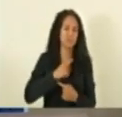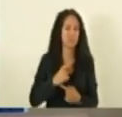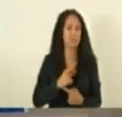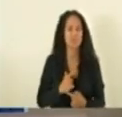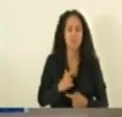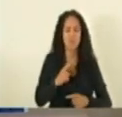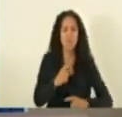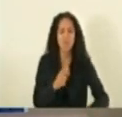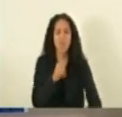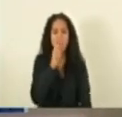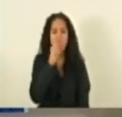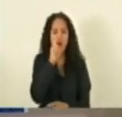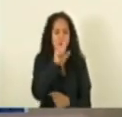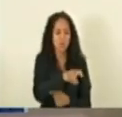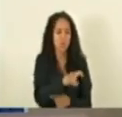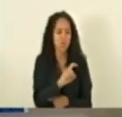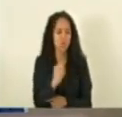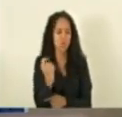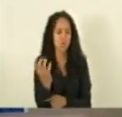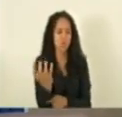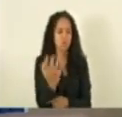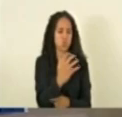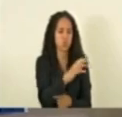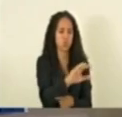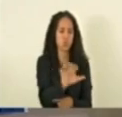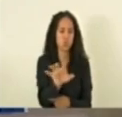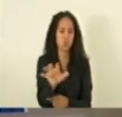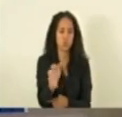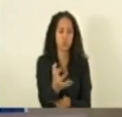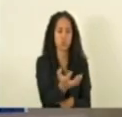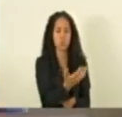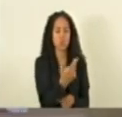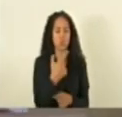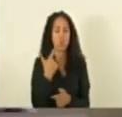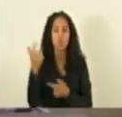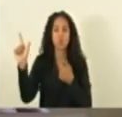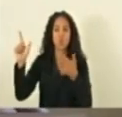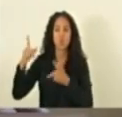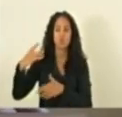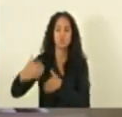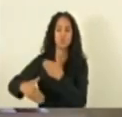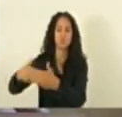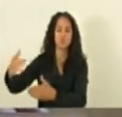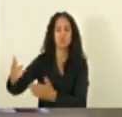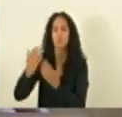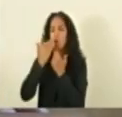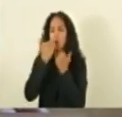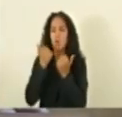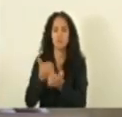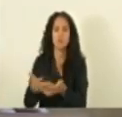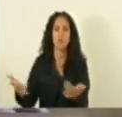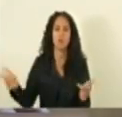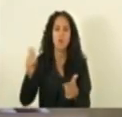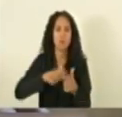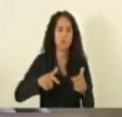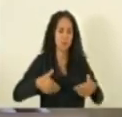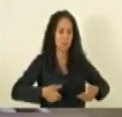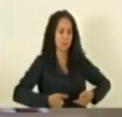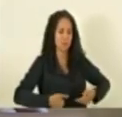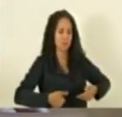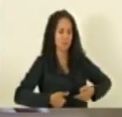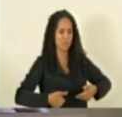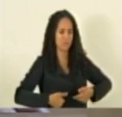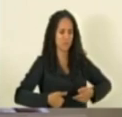agricultura irrigada e tantos outros processos, nós temos alimentos em abundância. O problema da fome no mundo não está